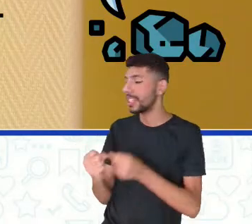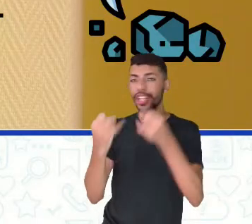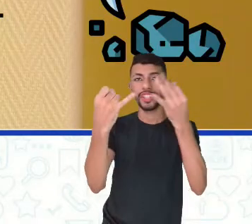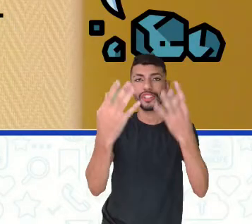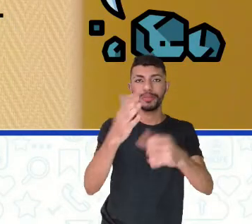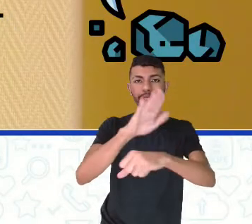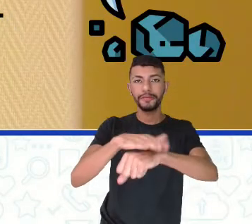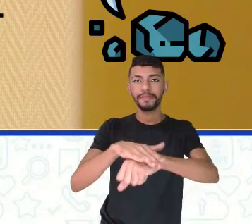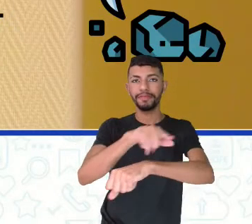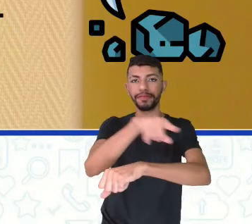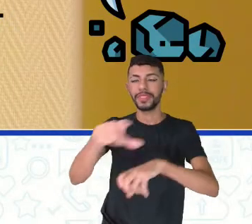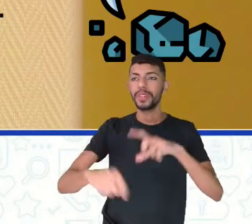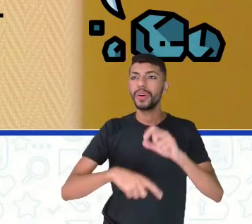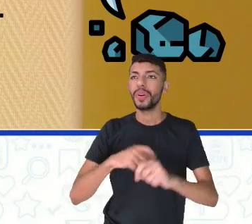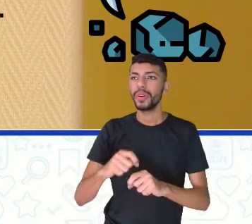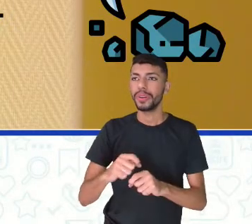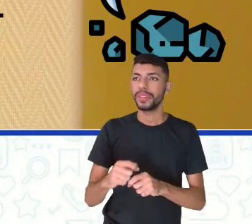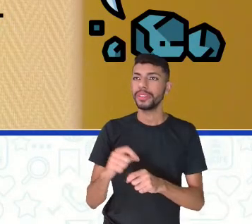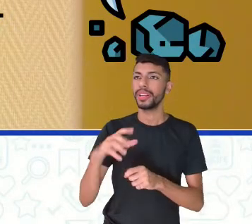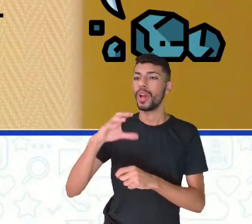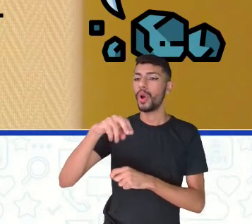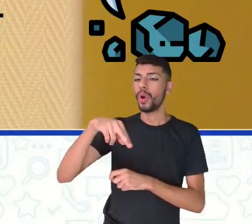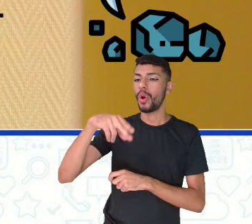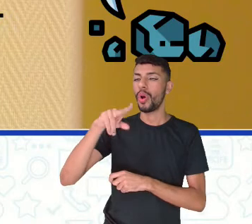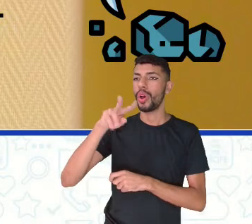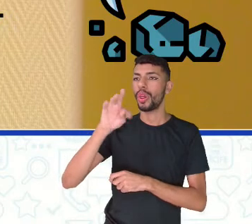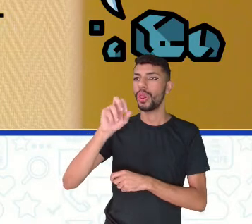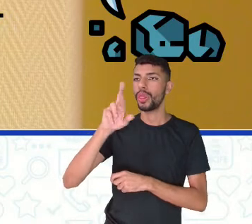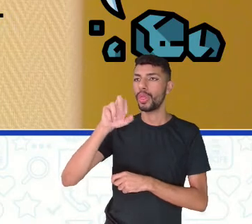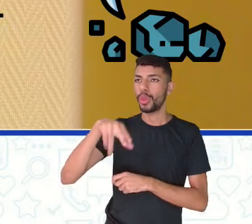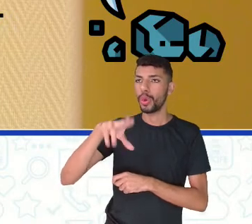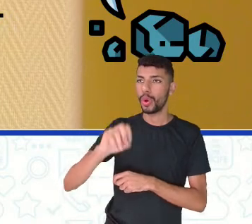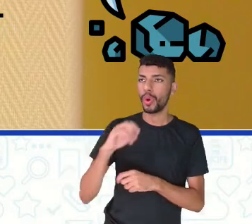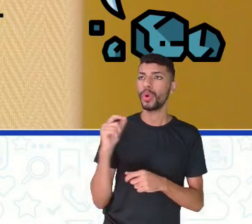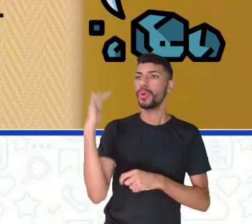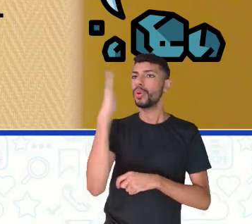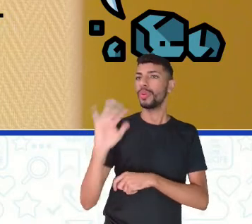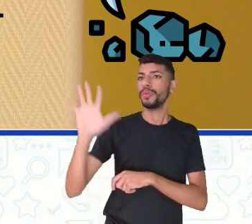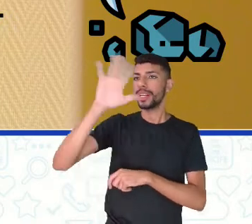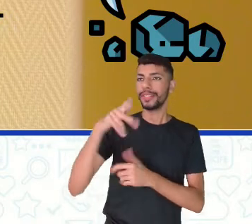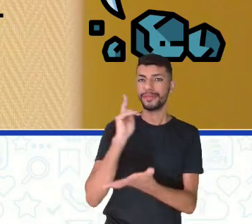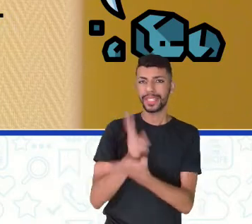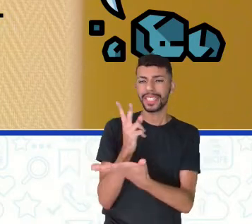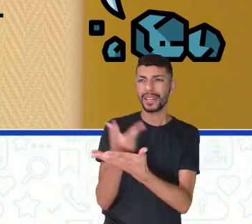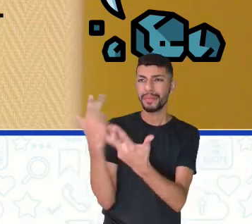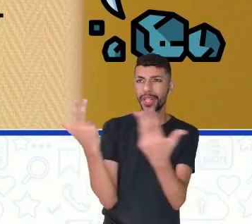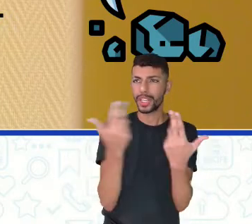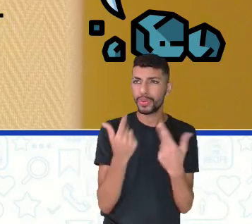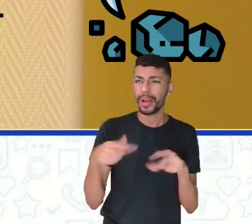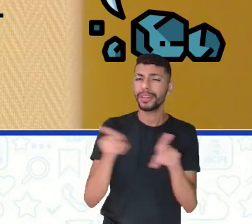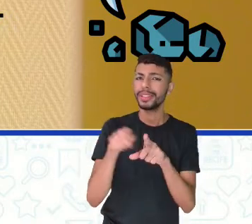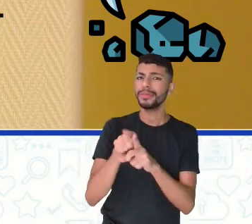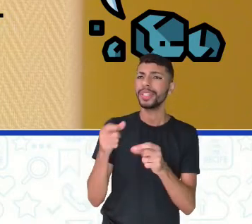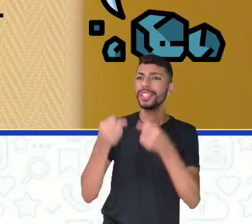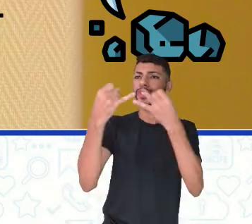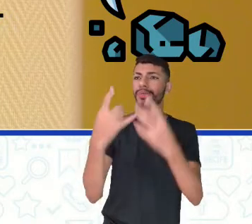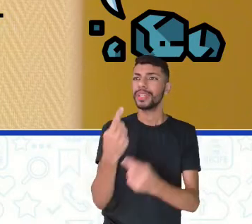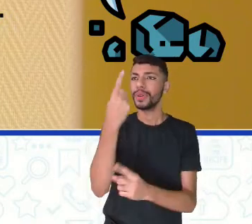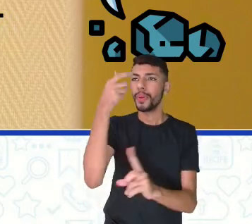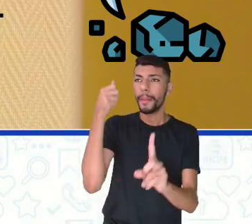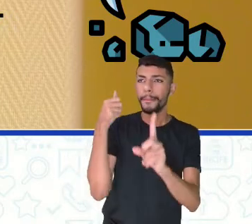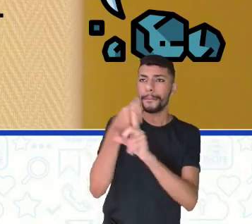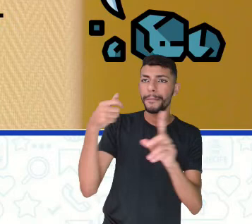você, o contorno do território brasileiro sempre foi igual ao atual? E cite aí o impacto ambiental provocado pela